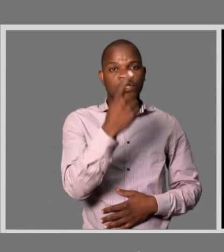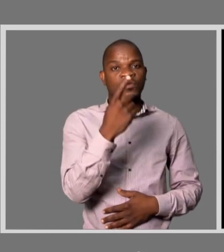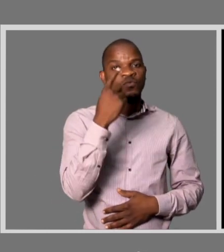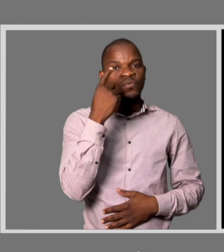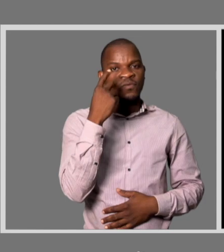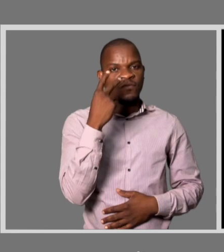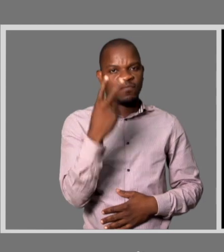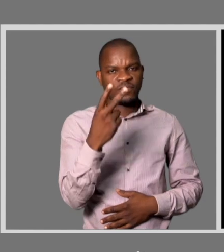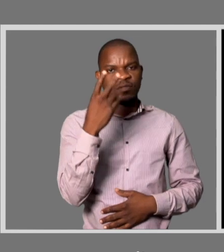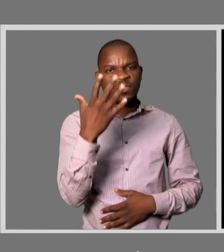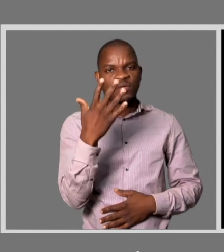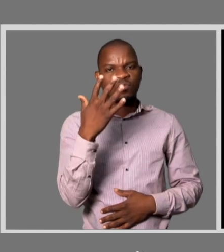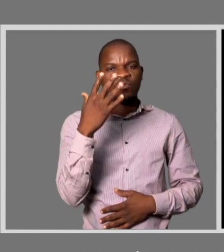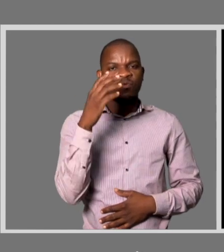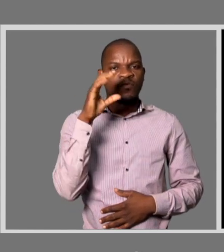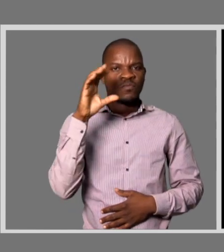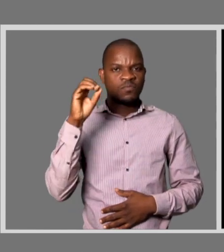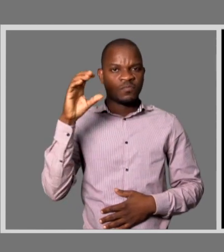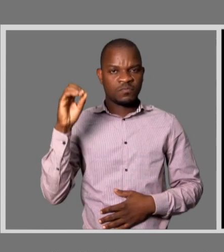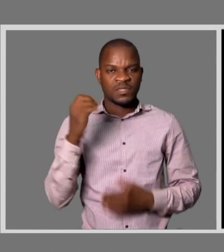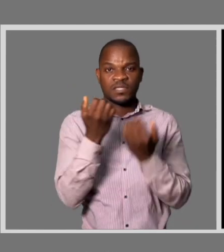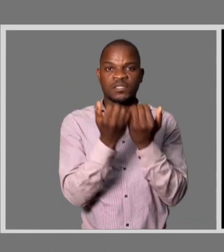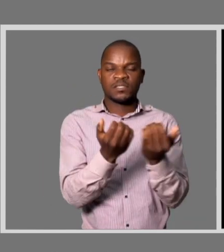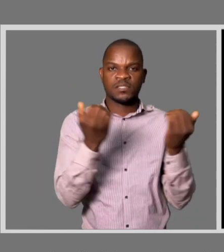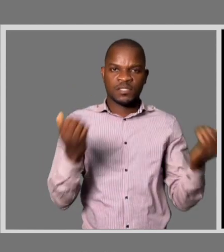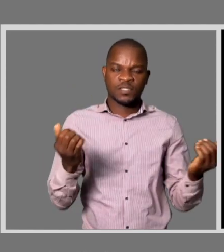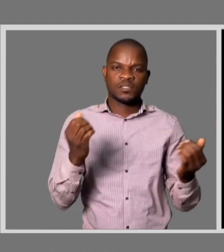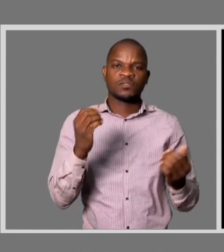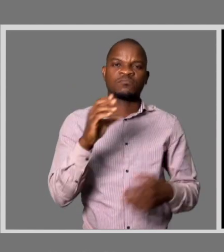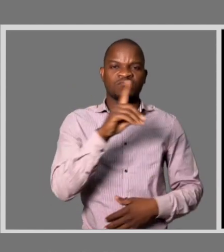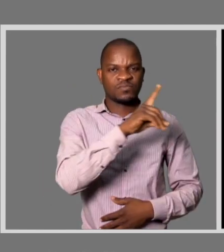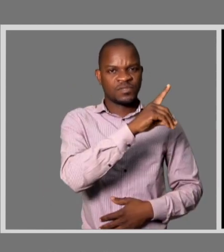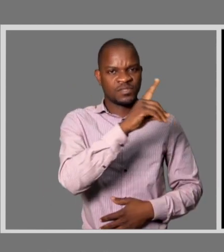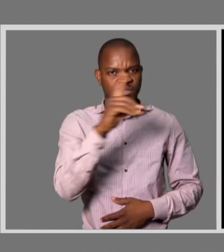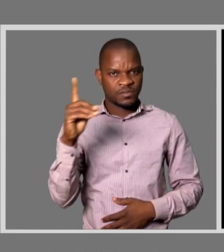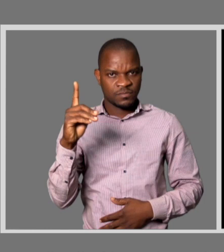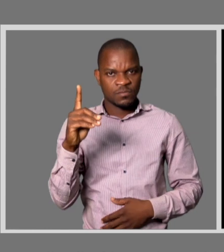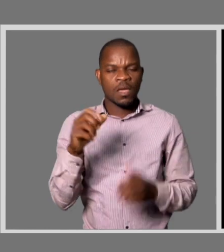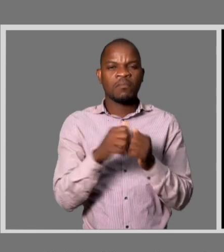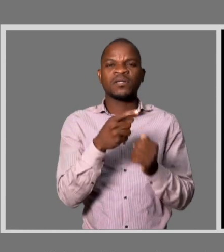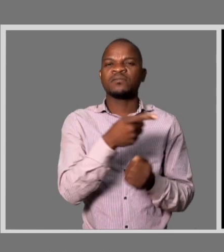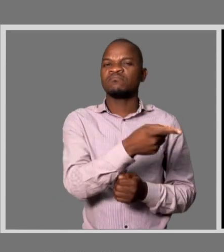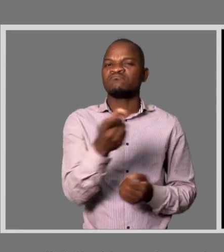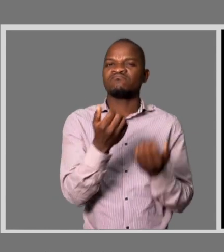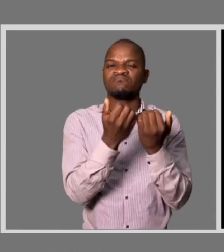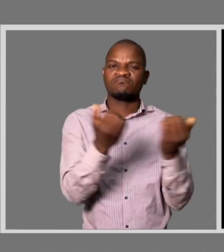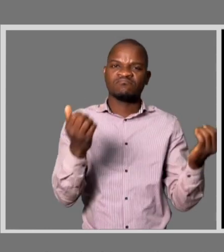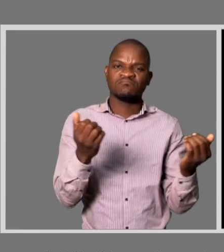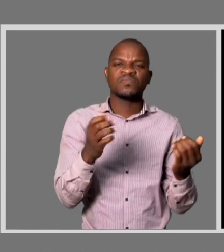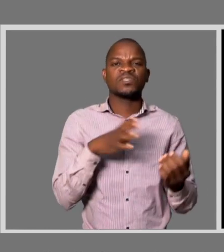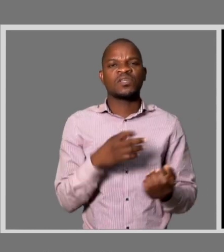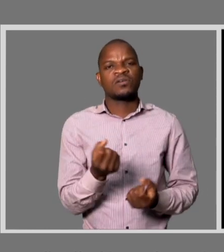educativas especiais, distribuídas pelo ensino primário, pelo secundário,